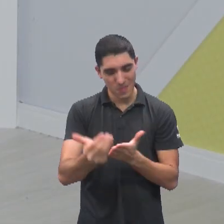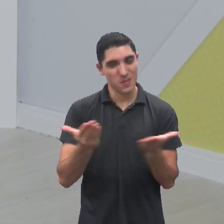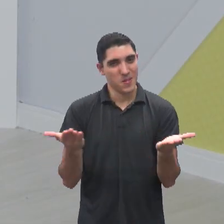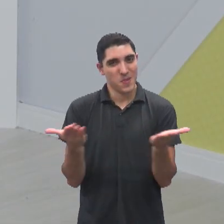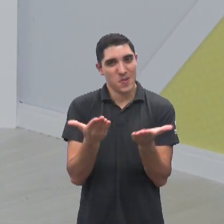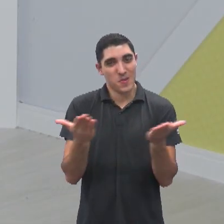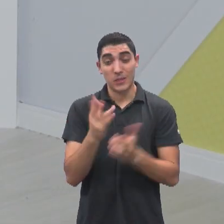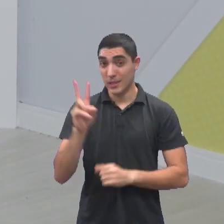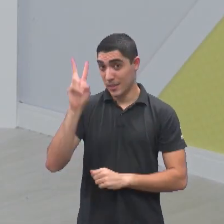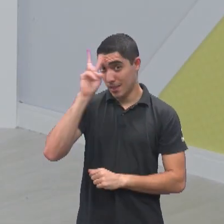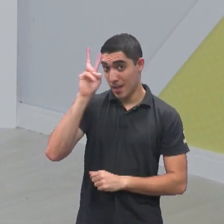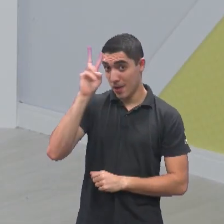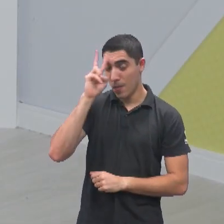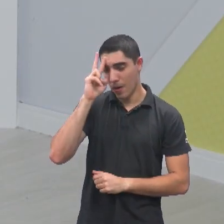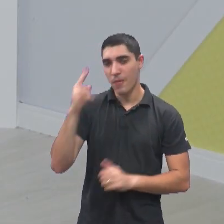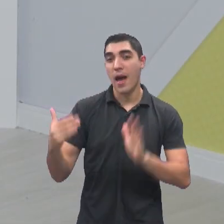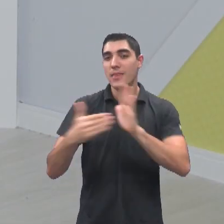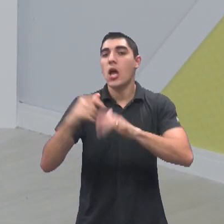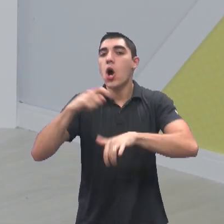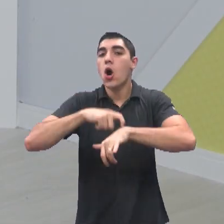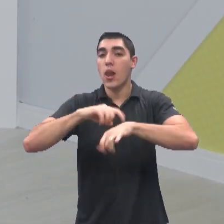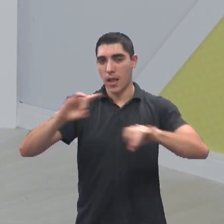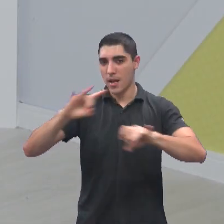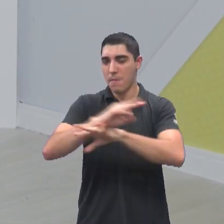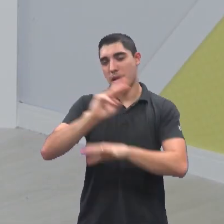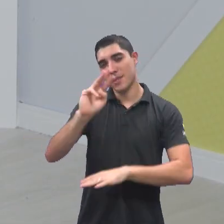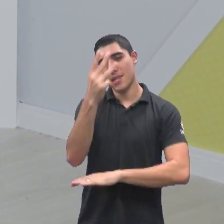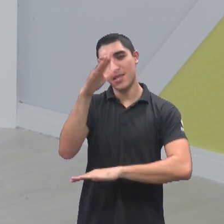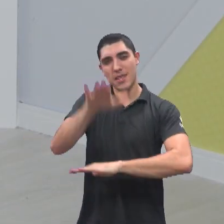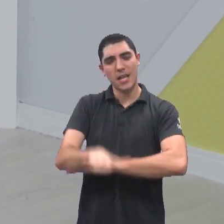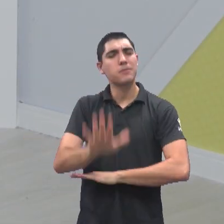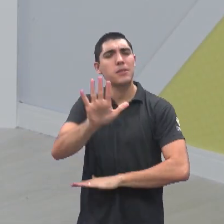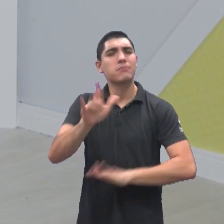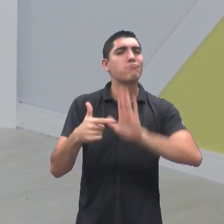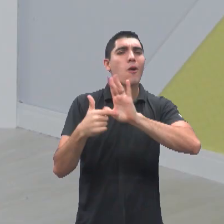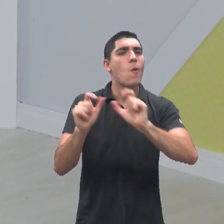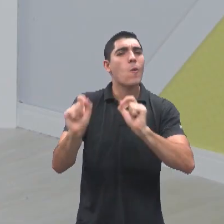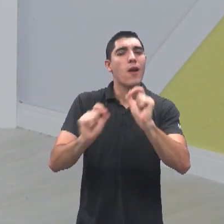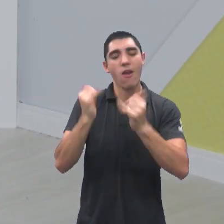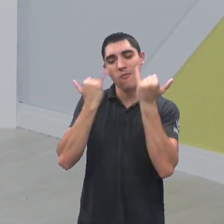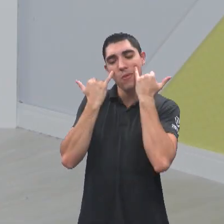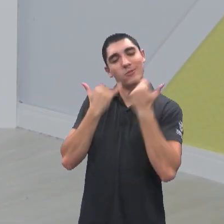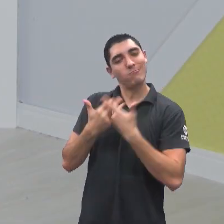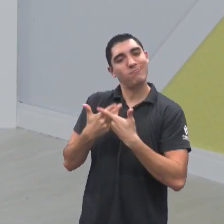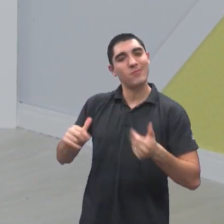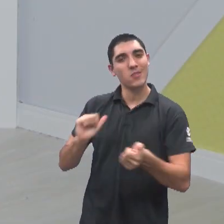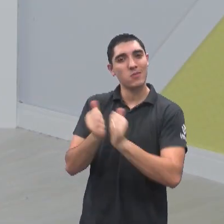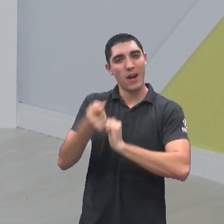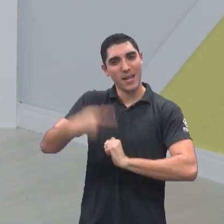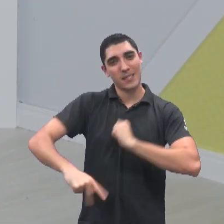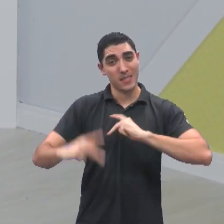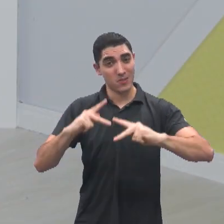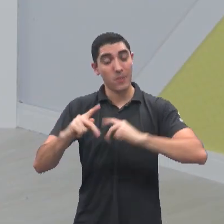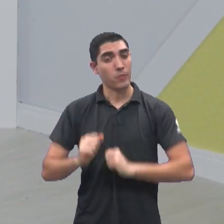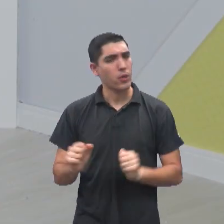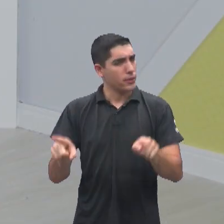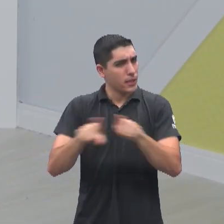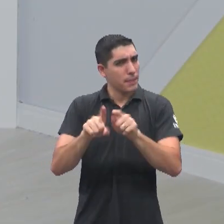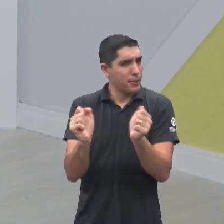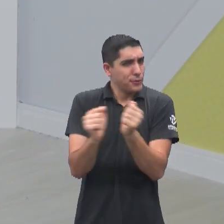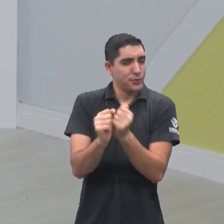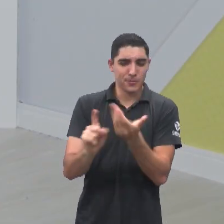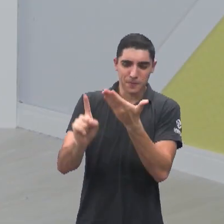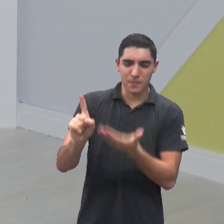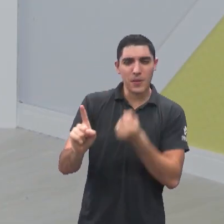chegando nesta segunda-feira até as 3 da tarde, trazendo as principais informações do esporte aqui da nossa cidade. Aqui comigo